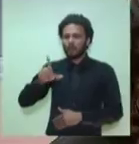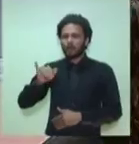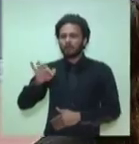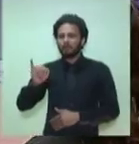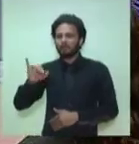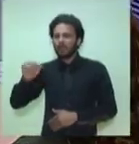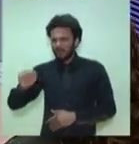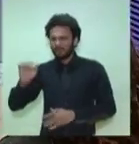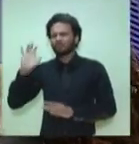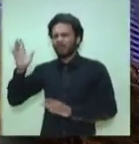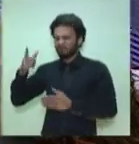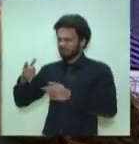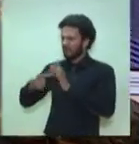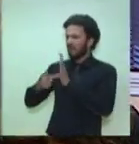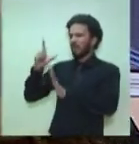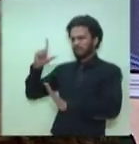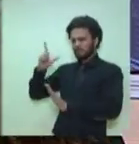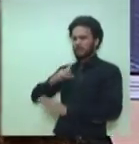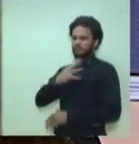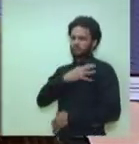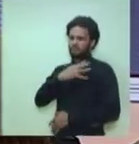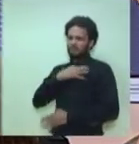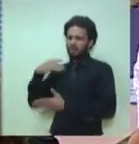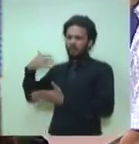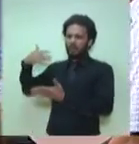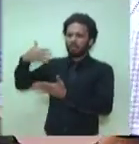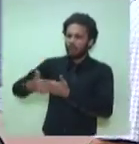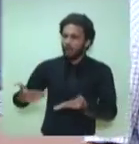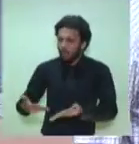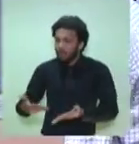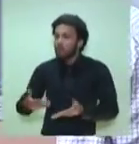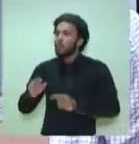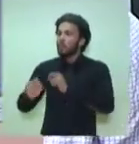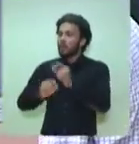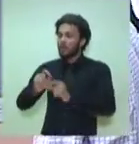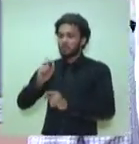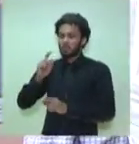a administração do ex-prefeito Serafim, e esse programa faz com que professores